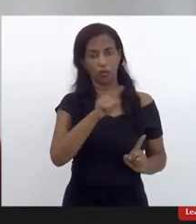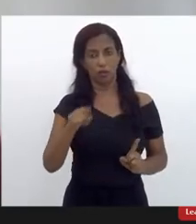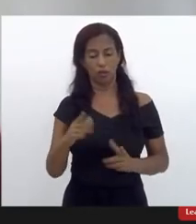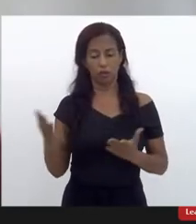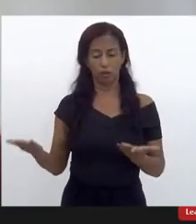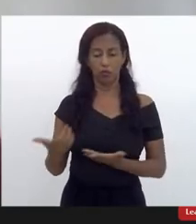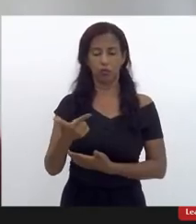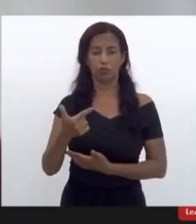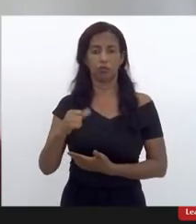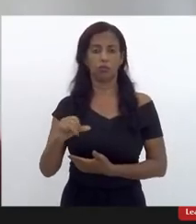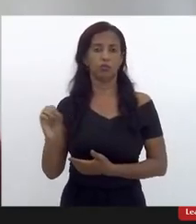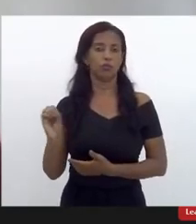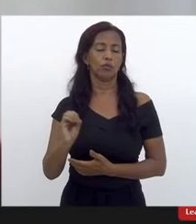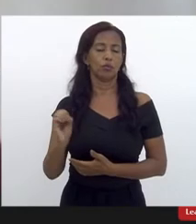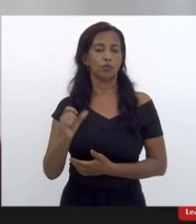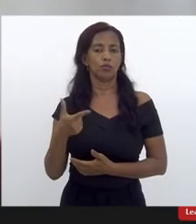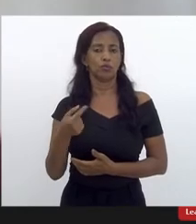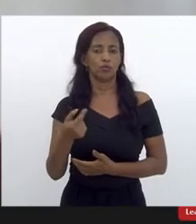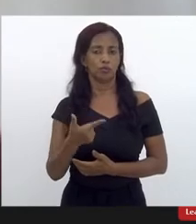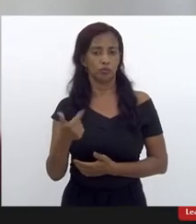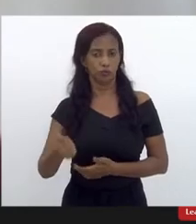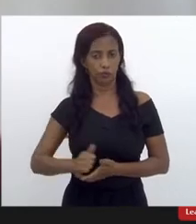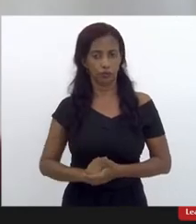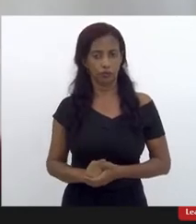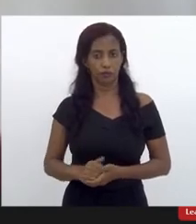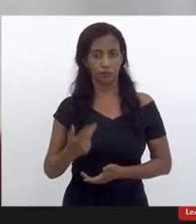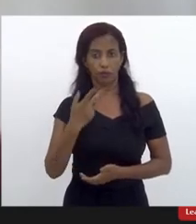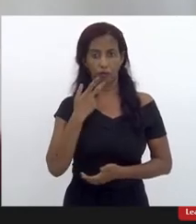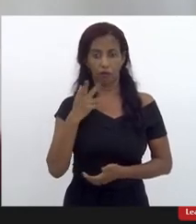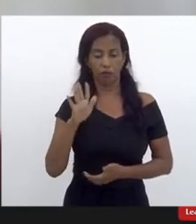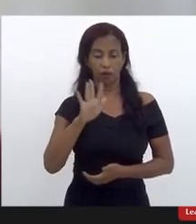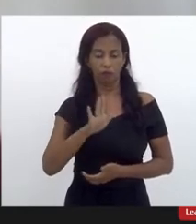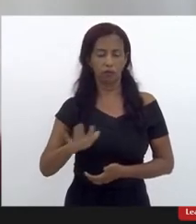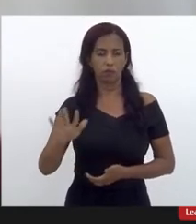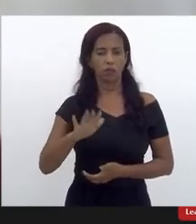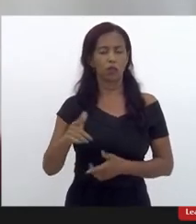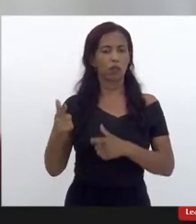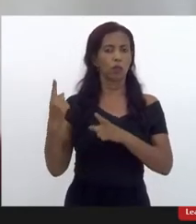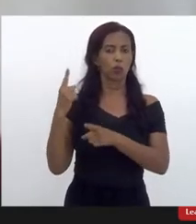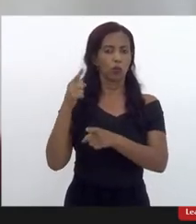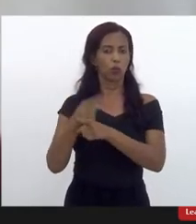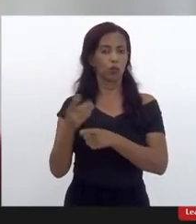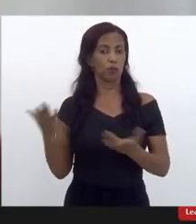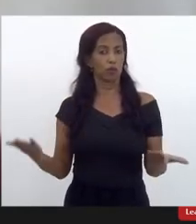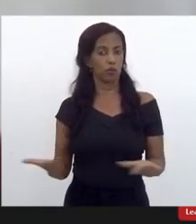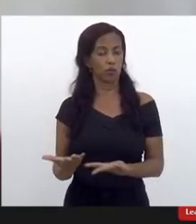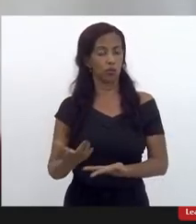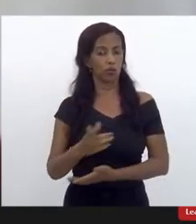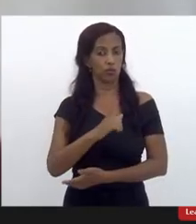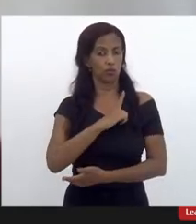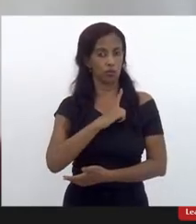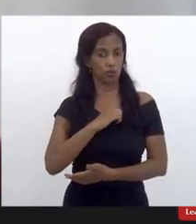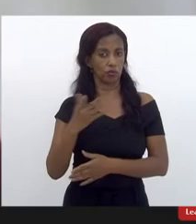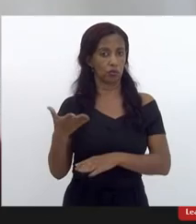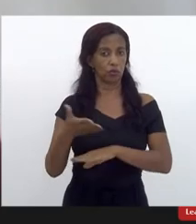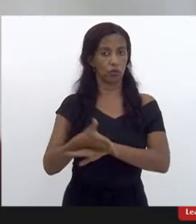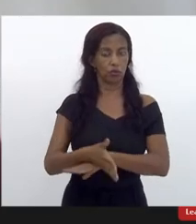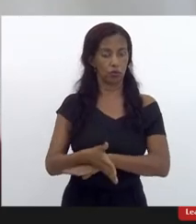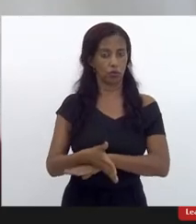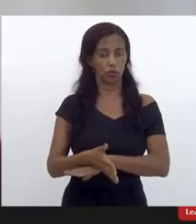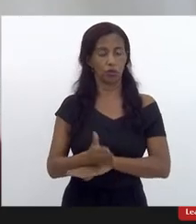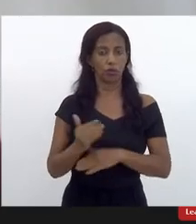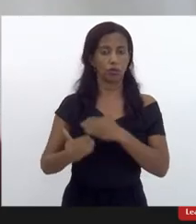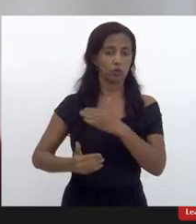hoje, 29 de outubro de 2021. Vou falar do quadro encontrado assim que a atual gestão assumiu a FAITEC e